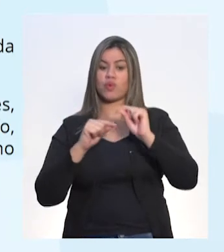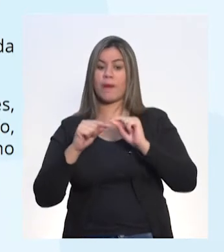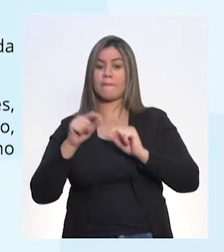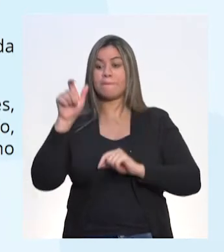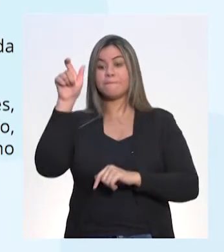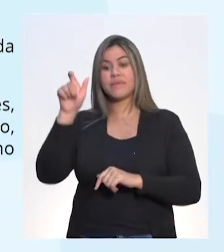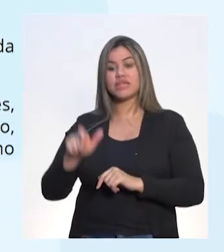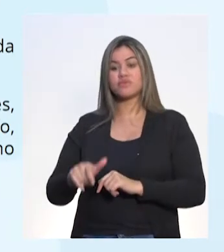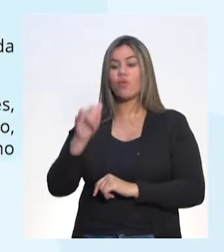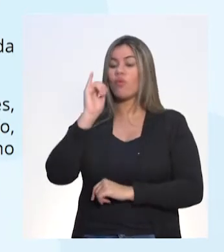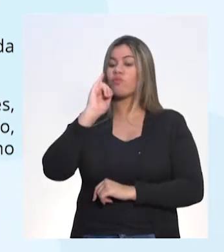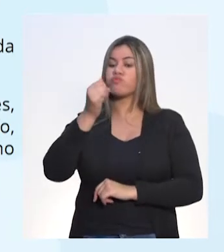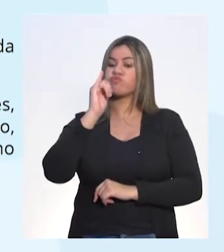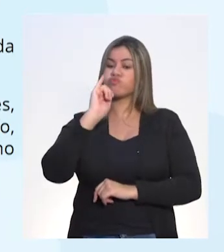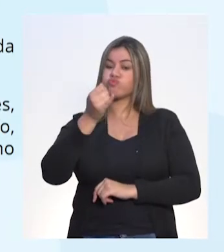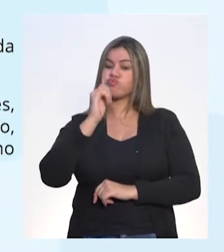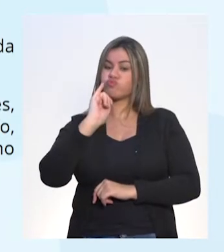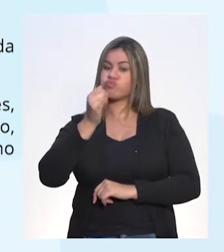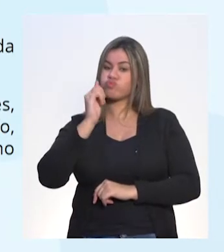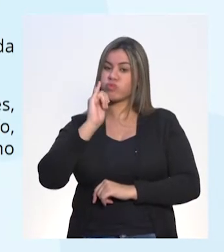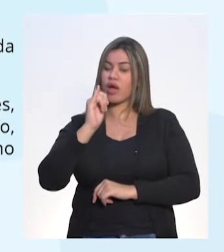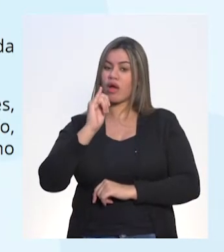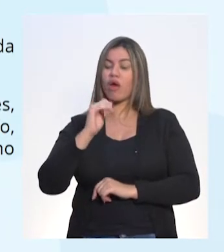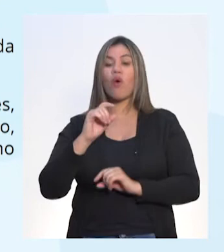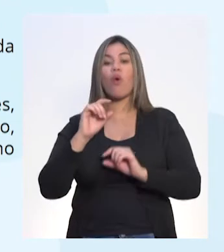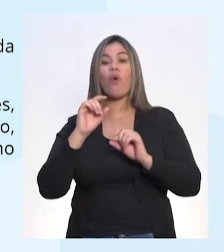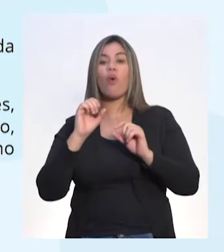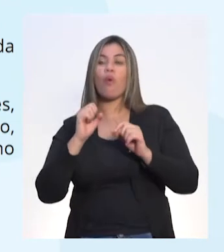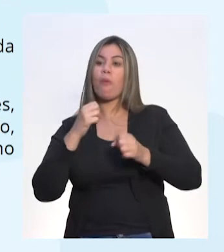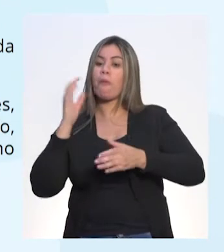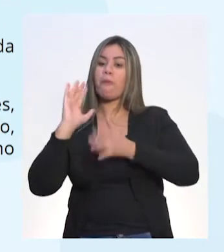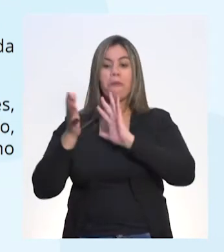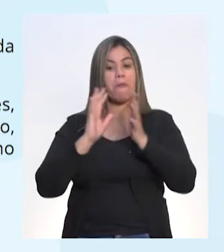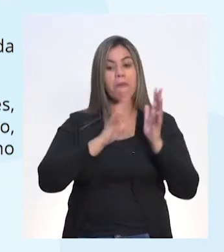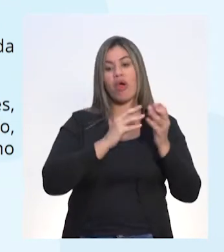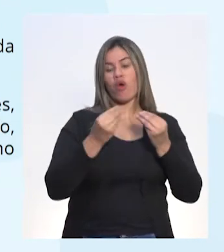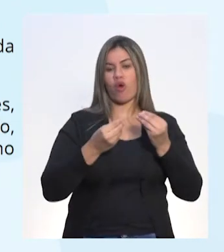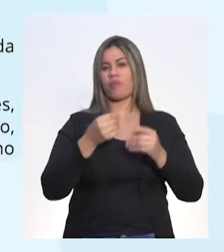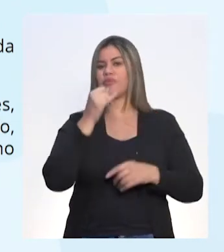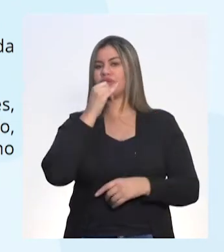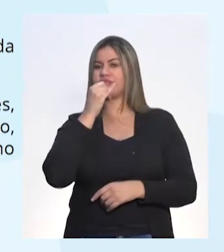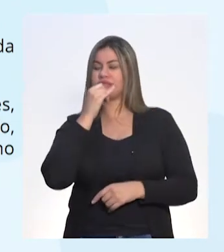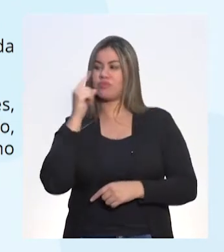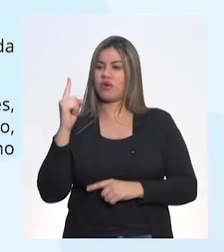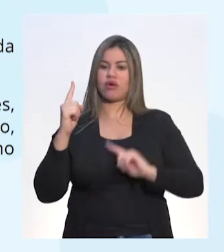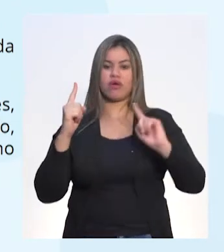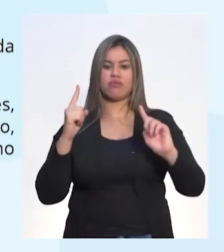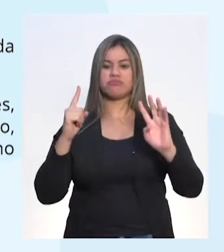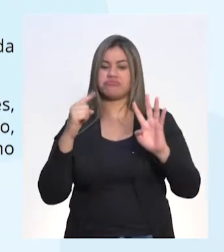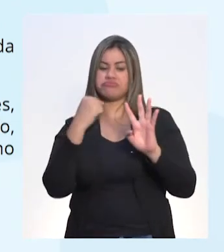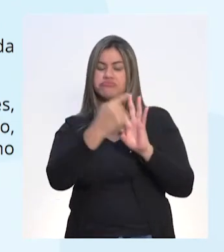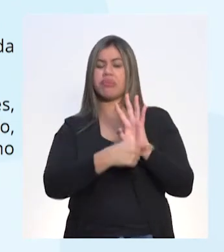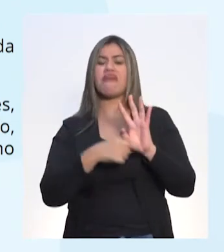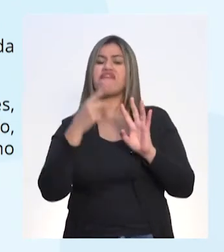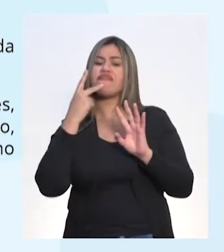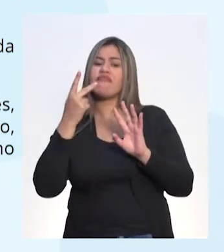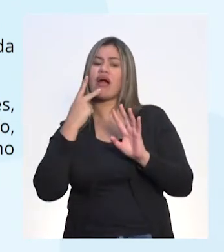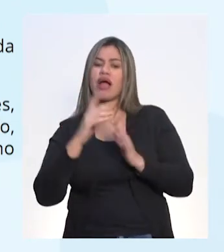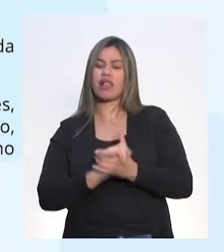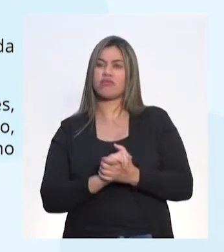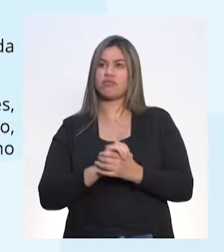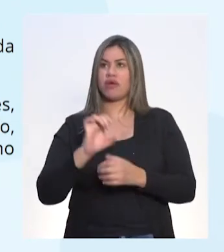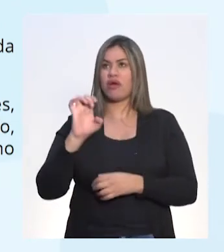quem é o interlocutor de determinada fala, ou seja, a legenda indica quem fala o quê, quem fala onde. Por exemplo, é